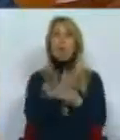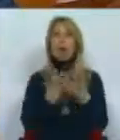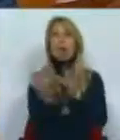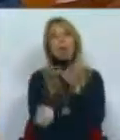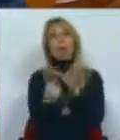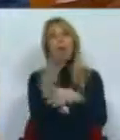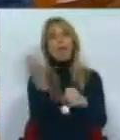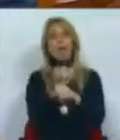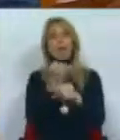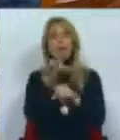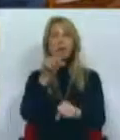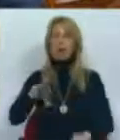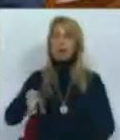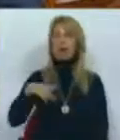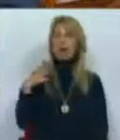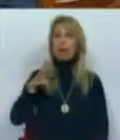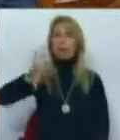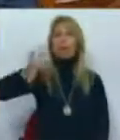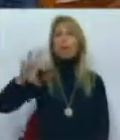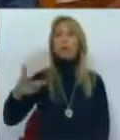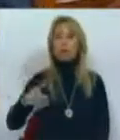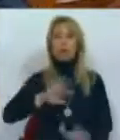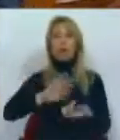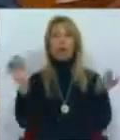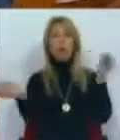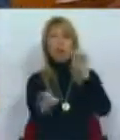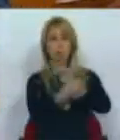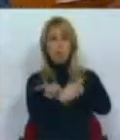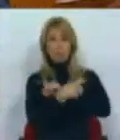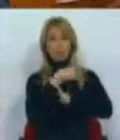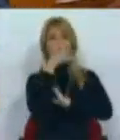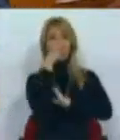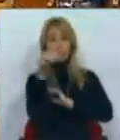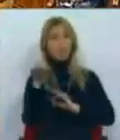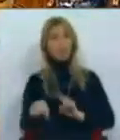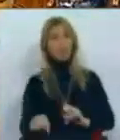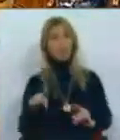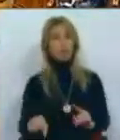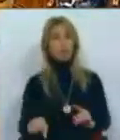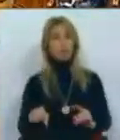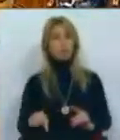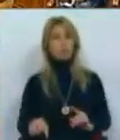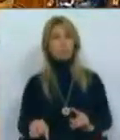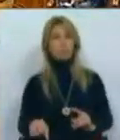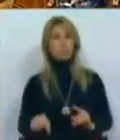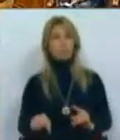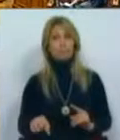e riqueza para o país. Ao contrário do que foi dito aqui